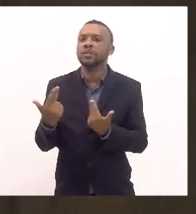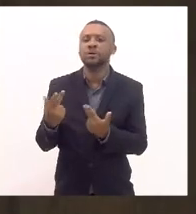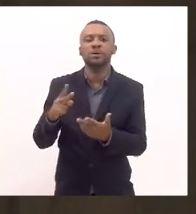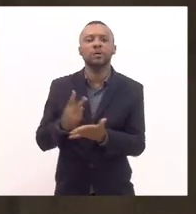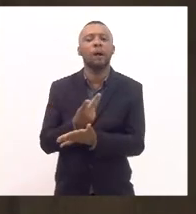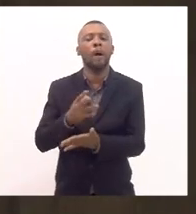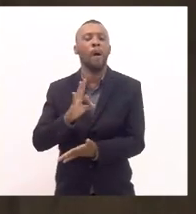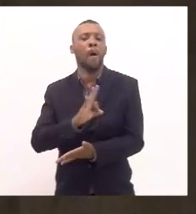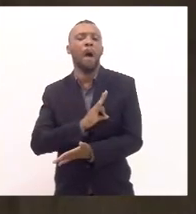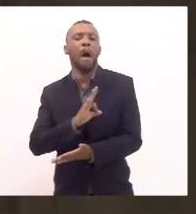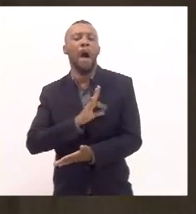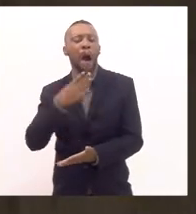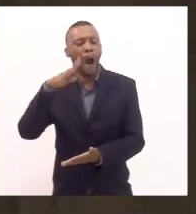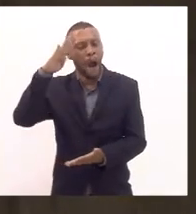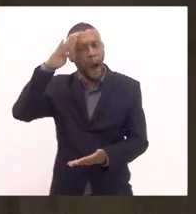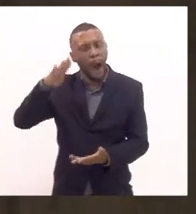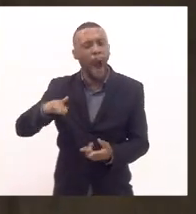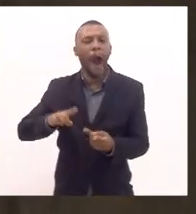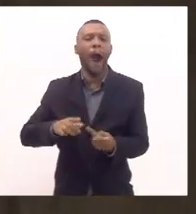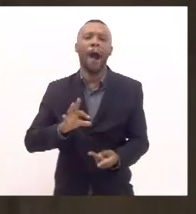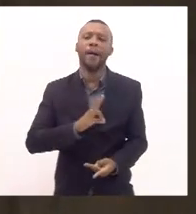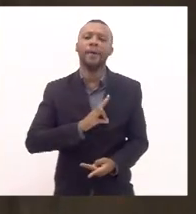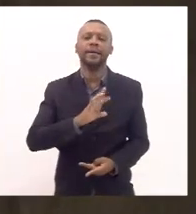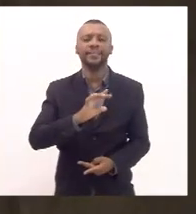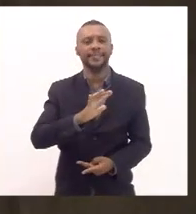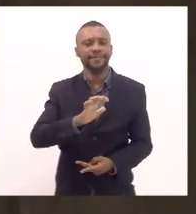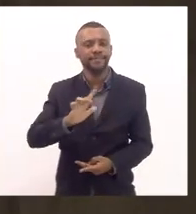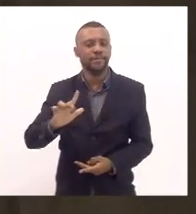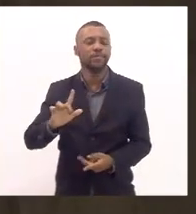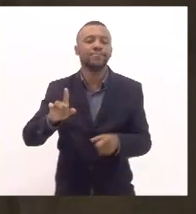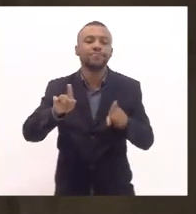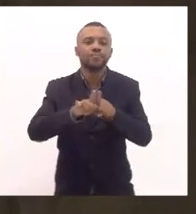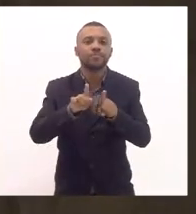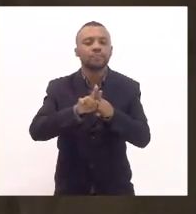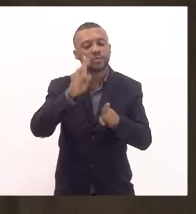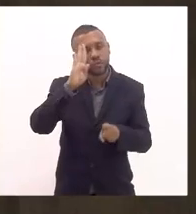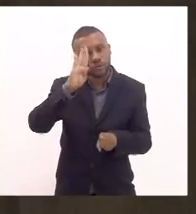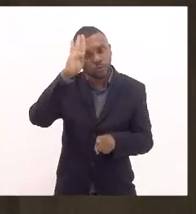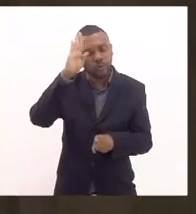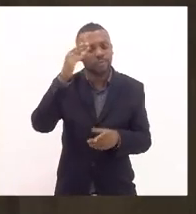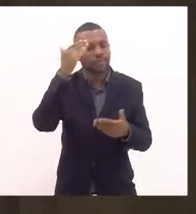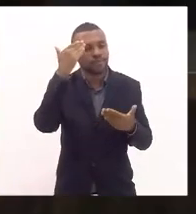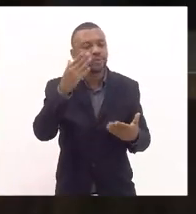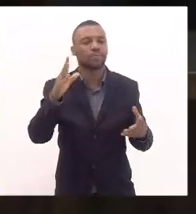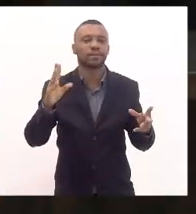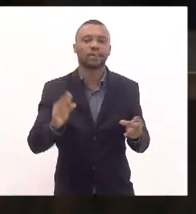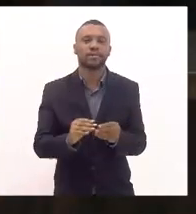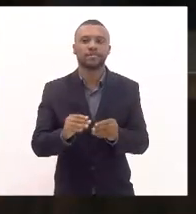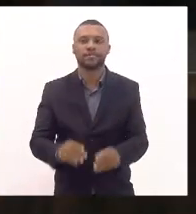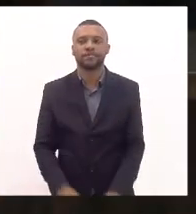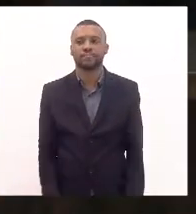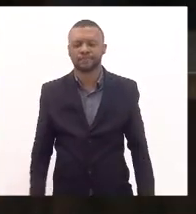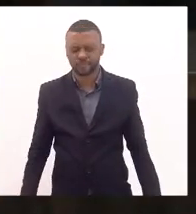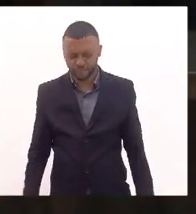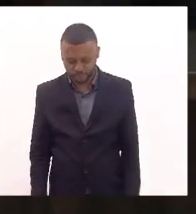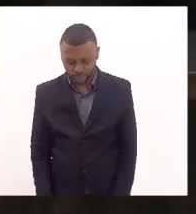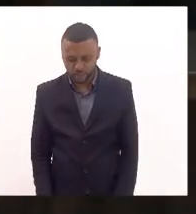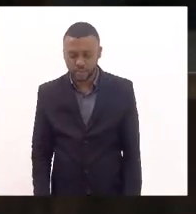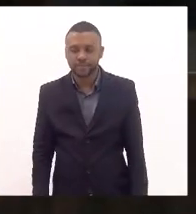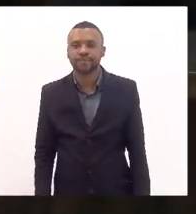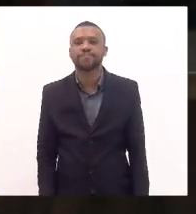polícia militar tem sido assim com a polícia civil e também com corpo de bombeiros Muito obrigado e